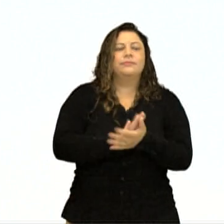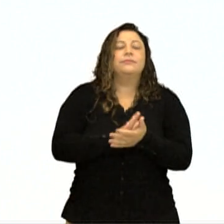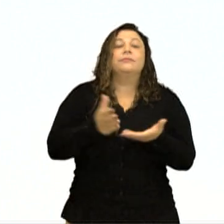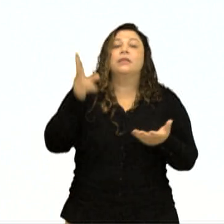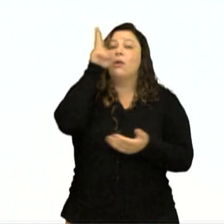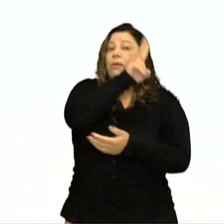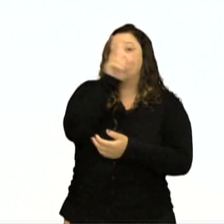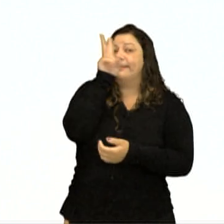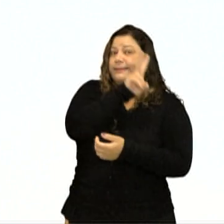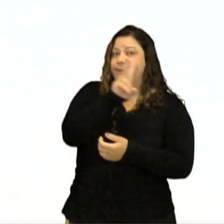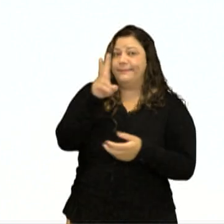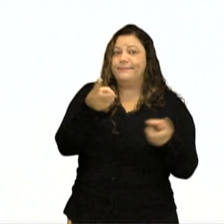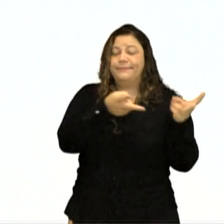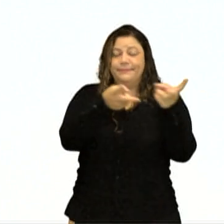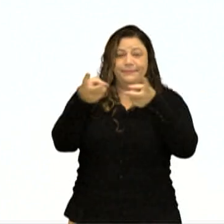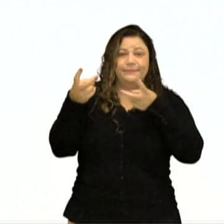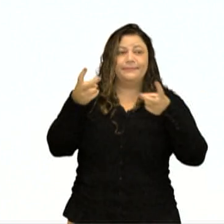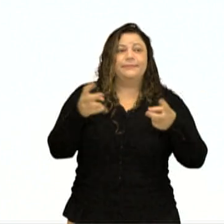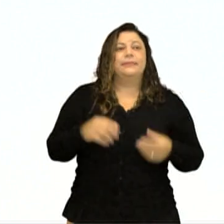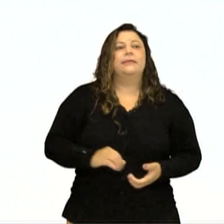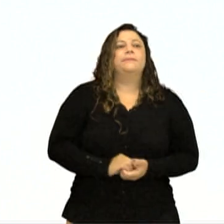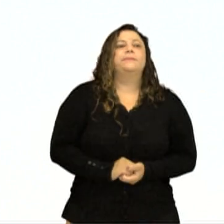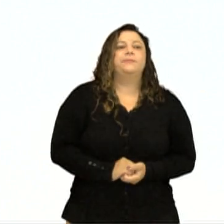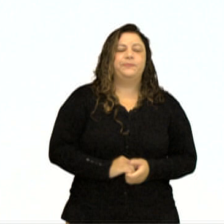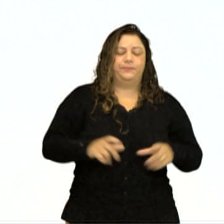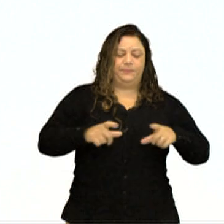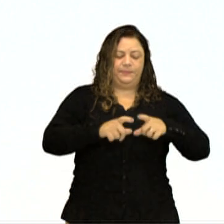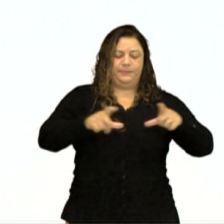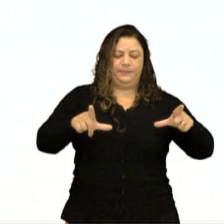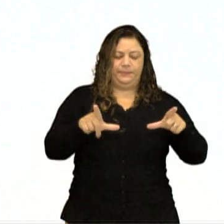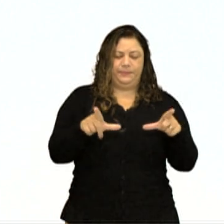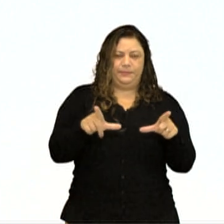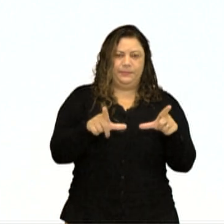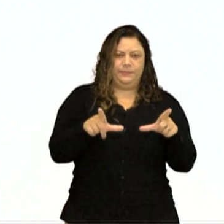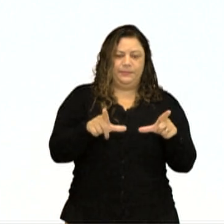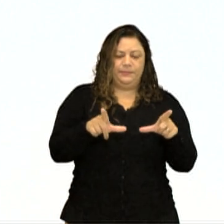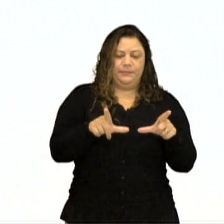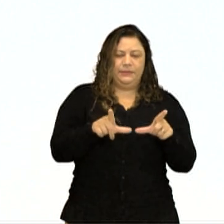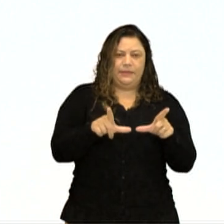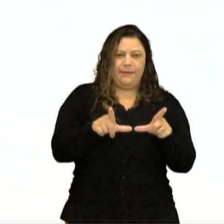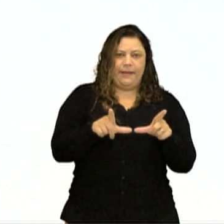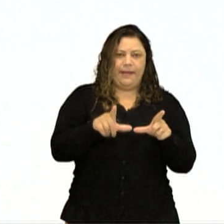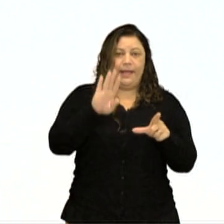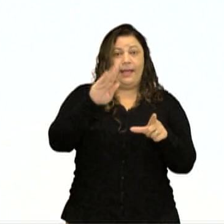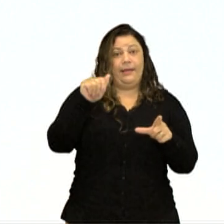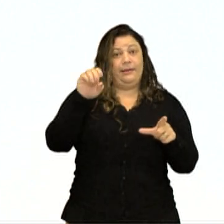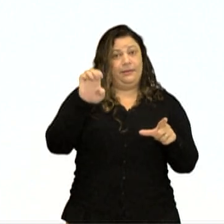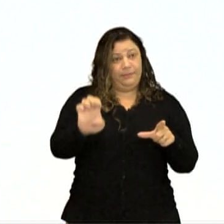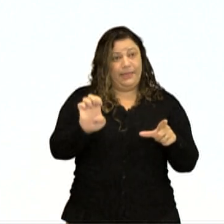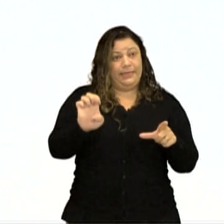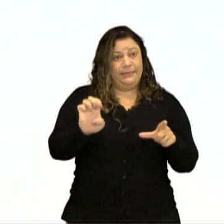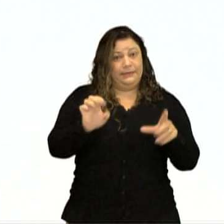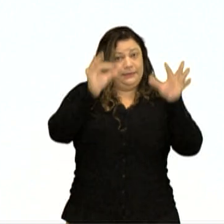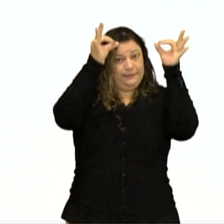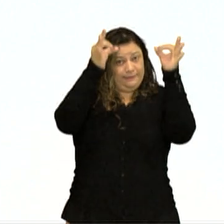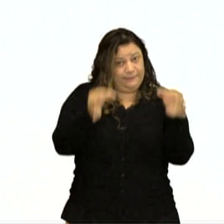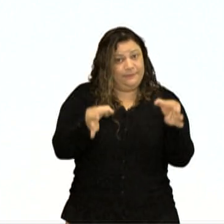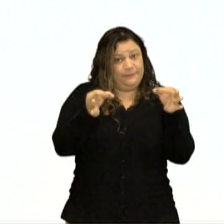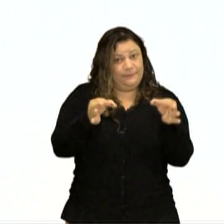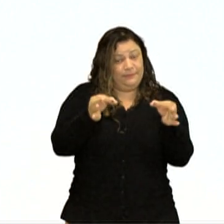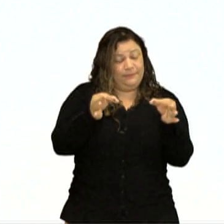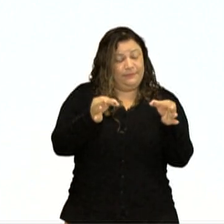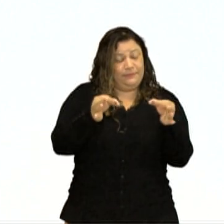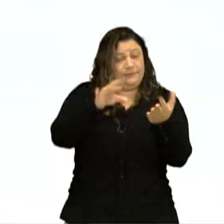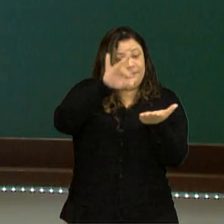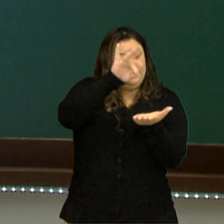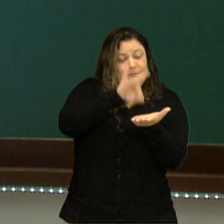que lembrar, vejam que a parte externa aqui da base está exatamente colado